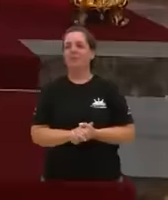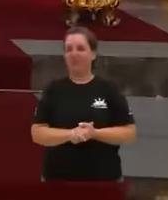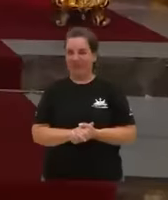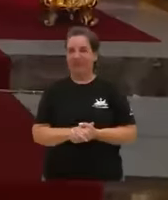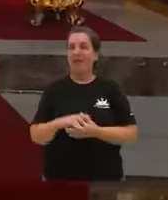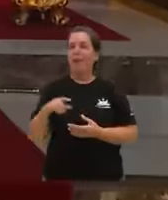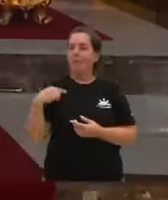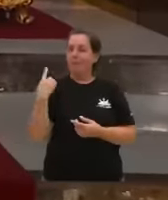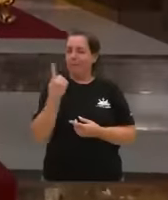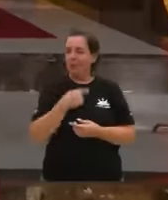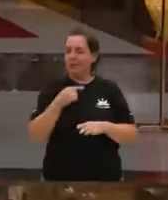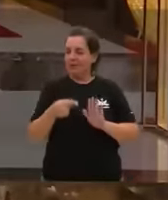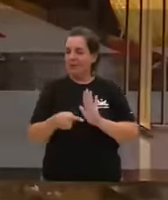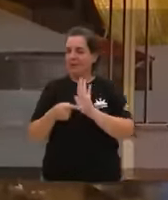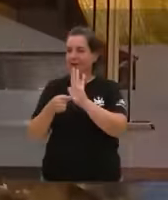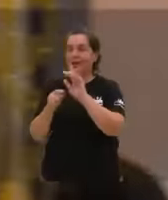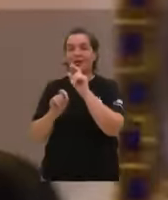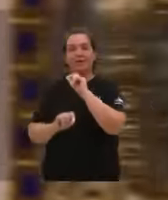nos mostrar